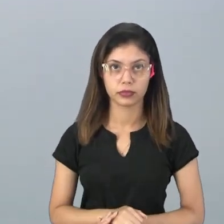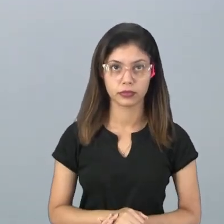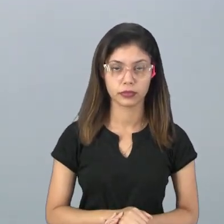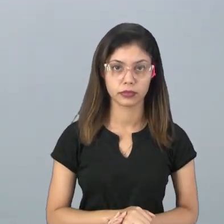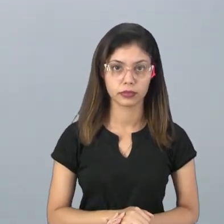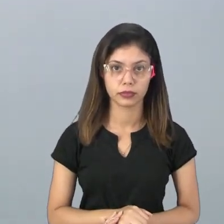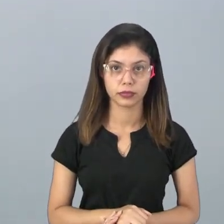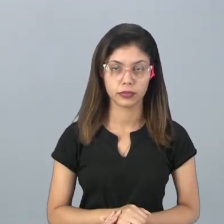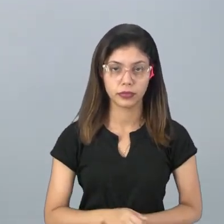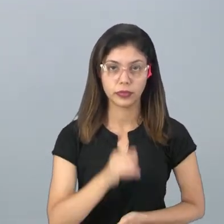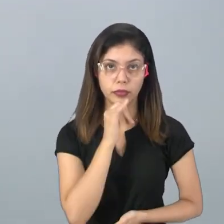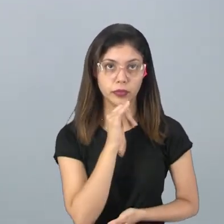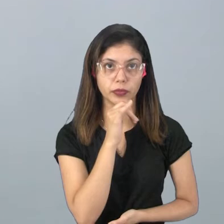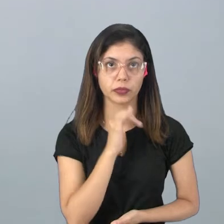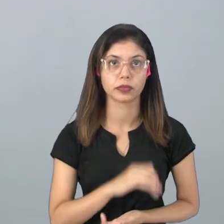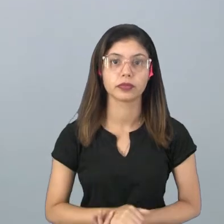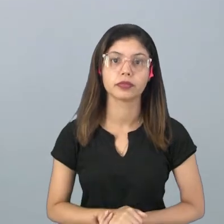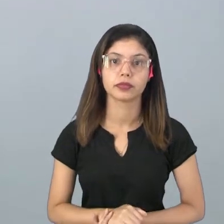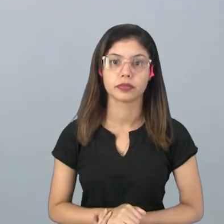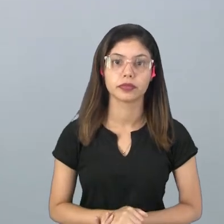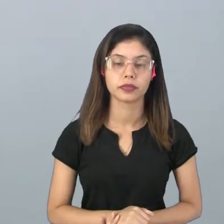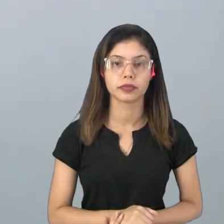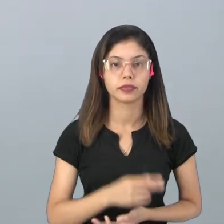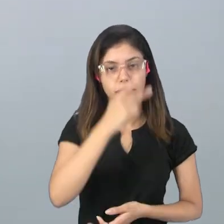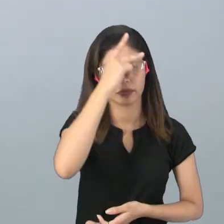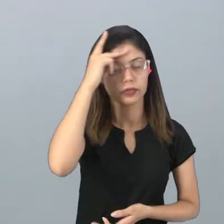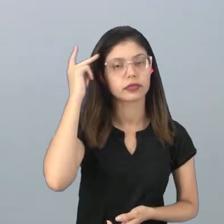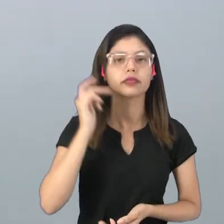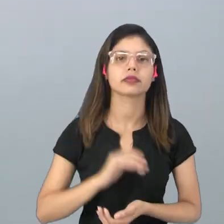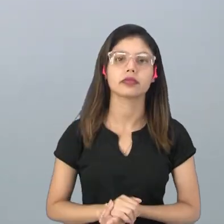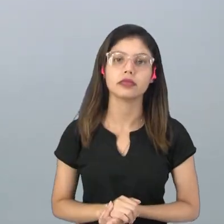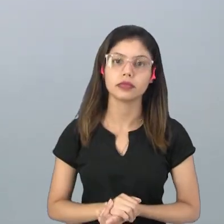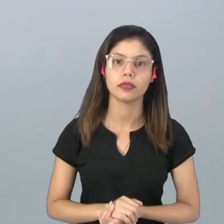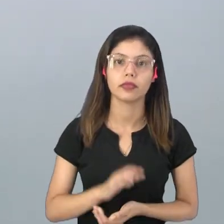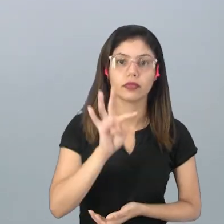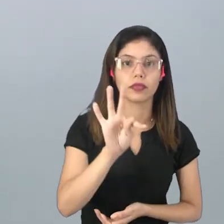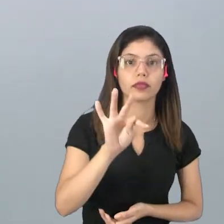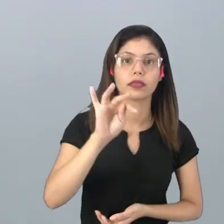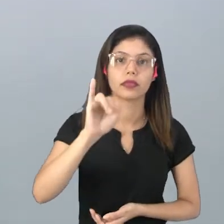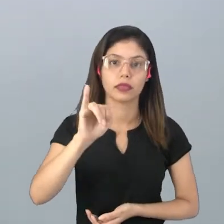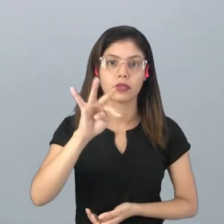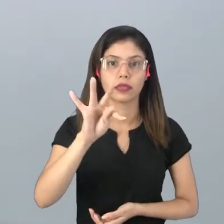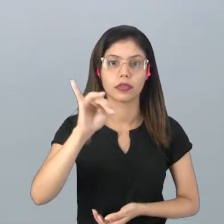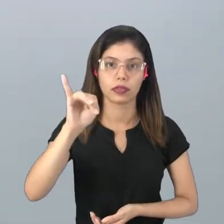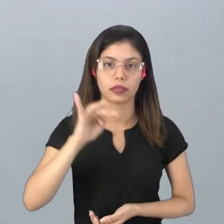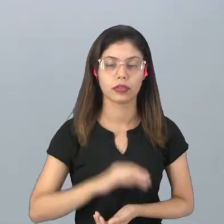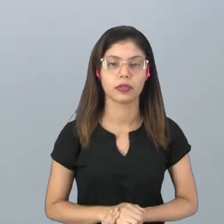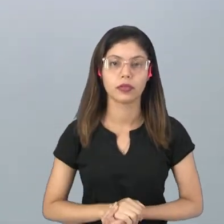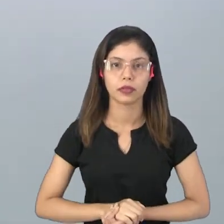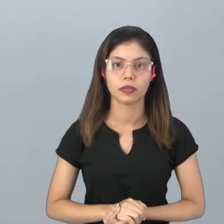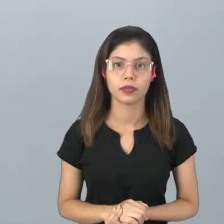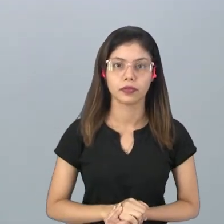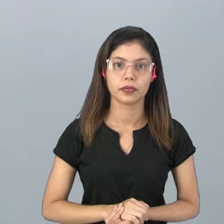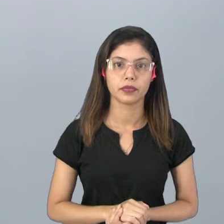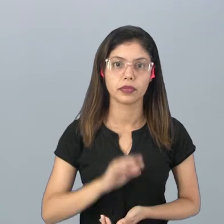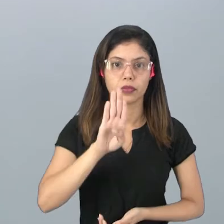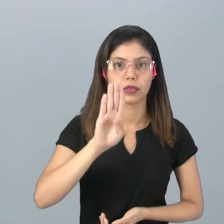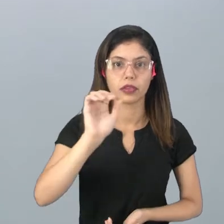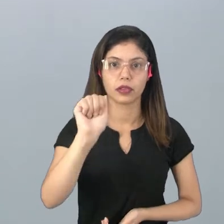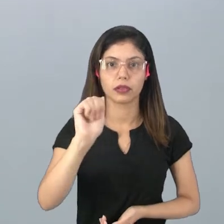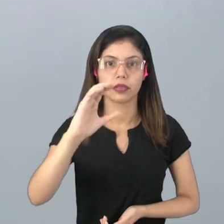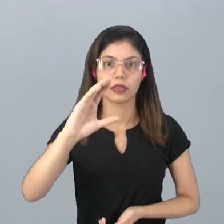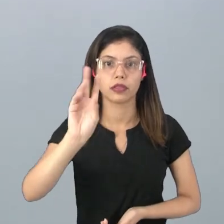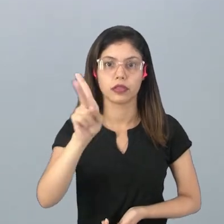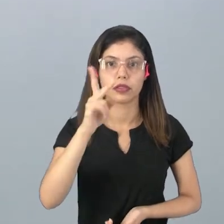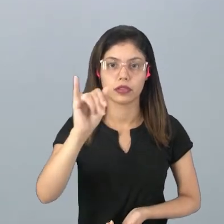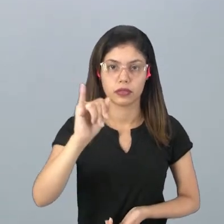tá bom? Eu vou dar um exemplo aqui, ó, uma pesquisa que eu fiz do Adenor Leonardo Batti, que é o Tite,